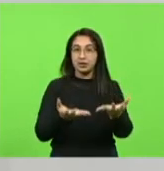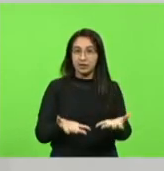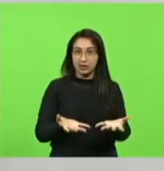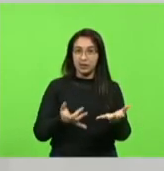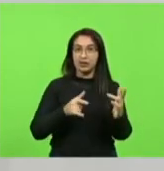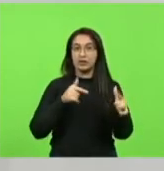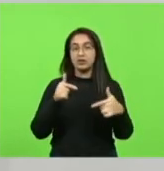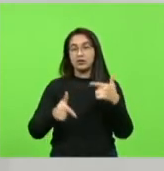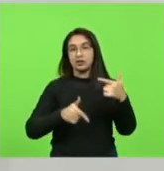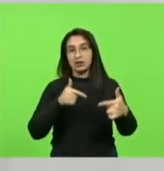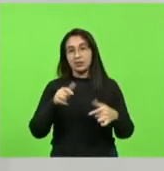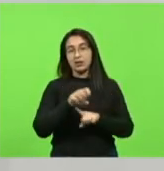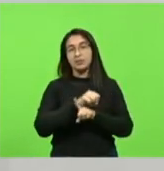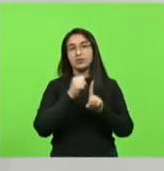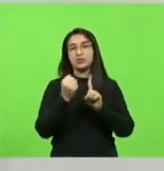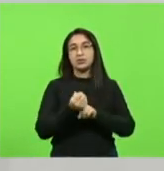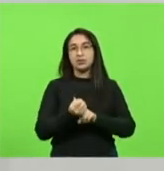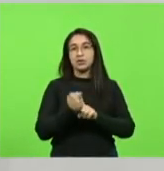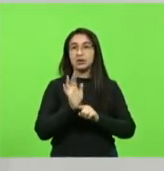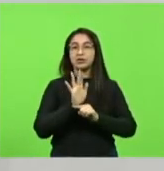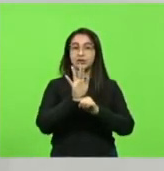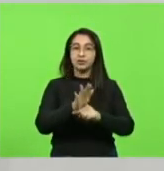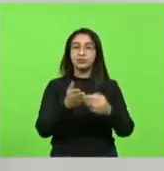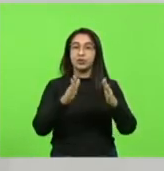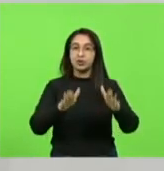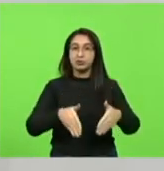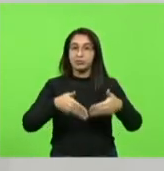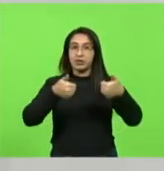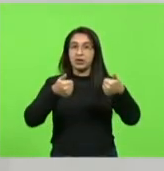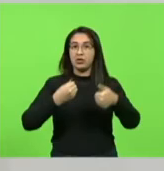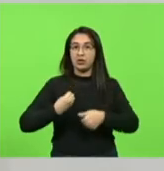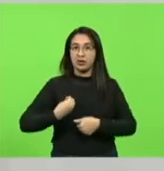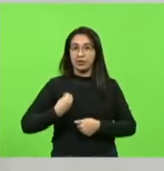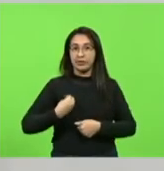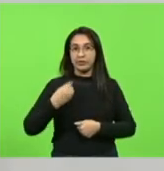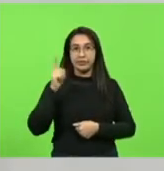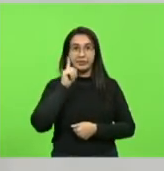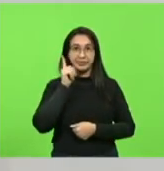serviços que melhorem a vida dos catarinenses.